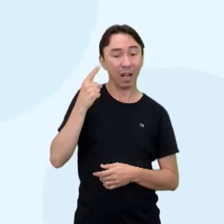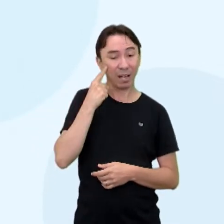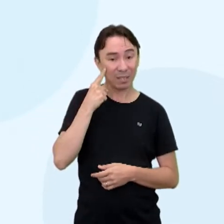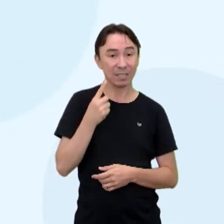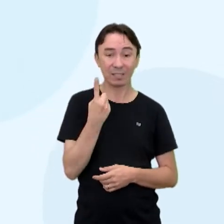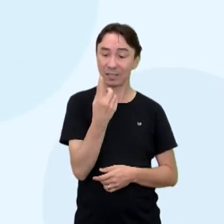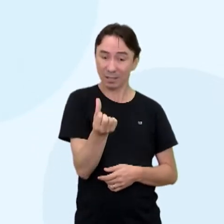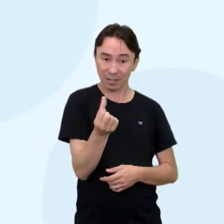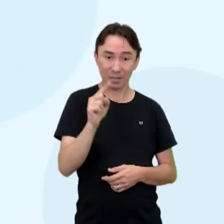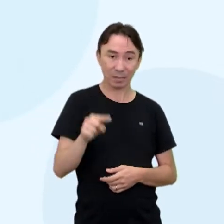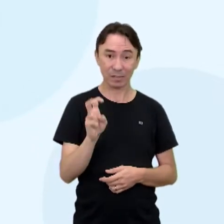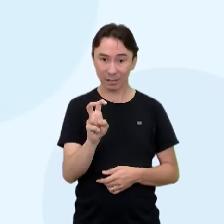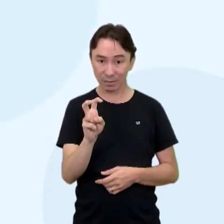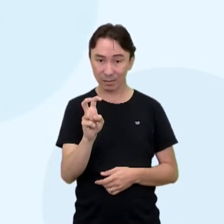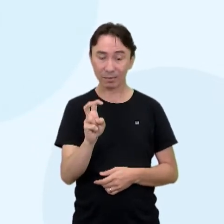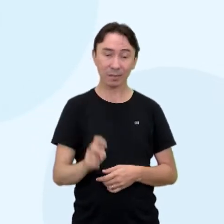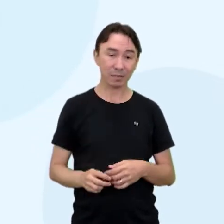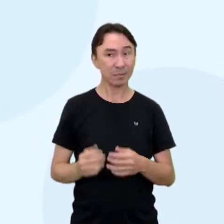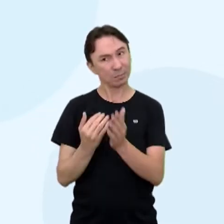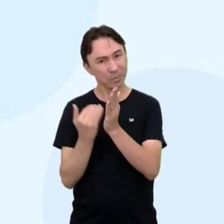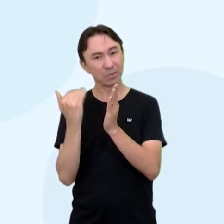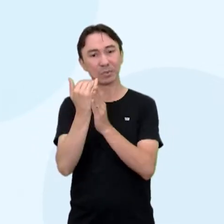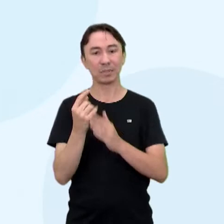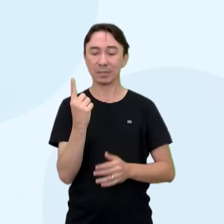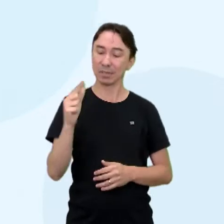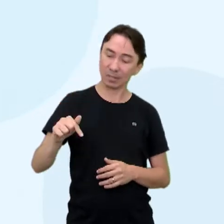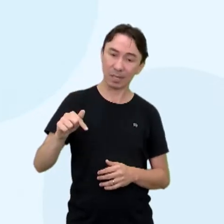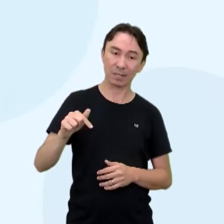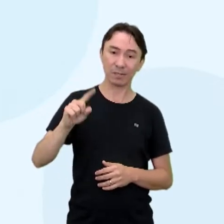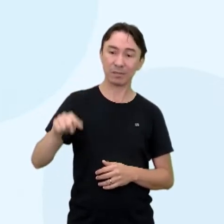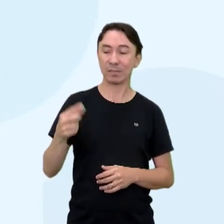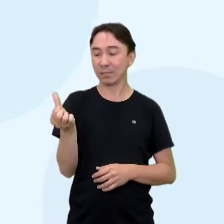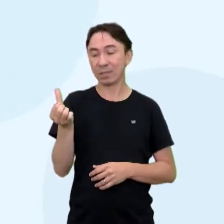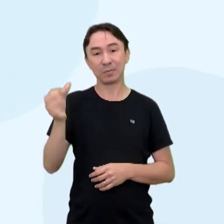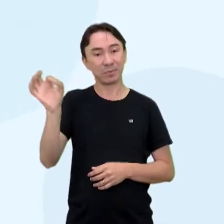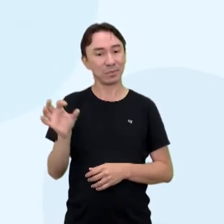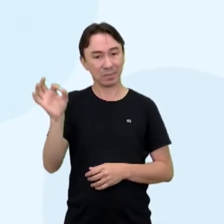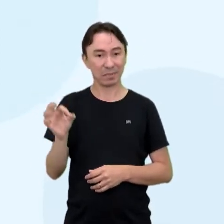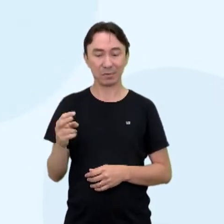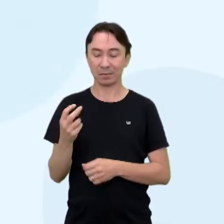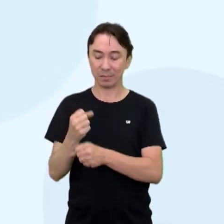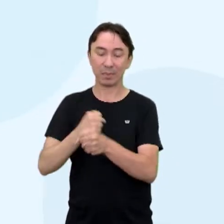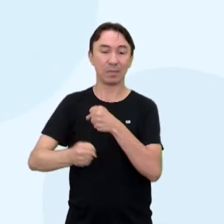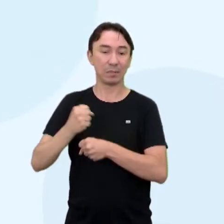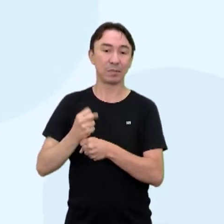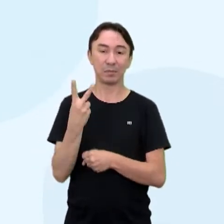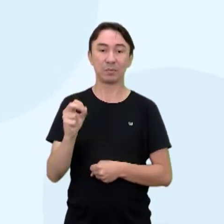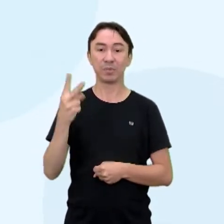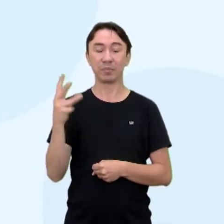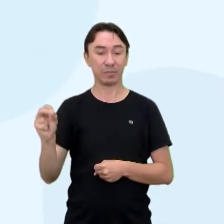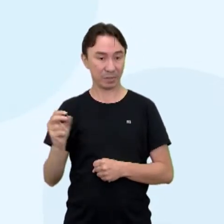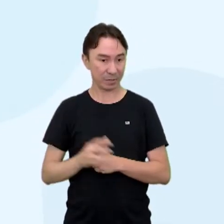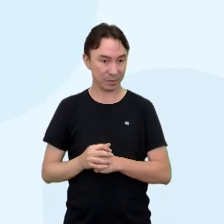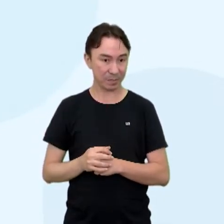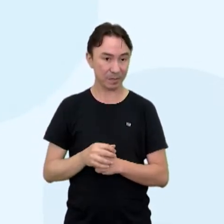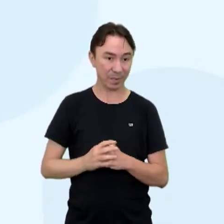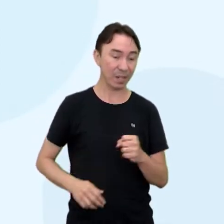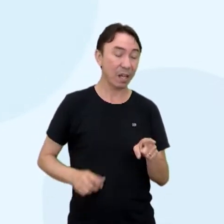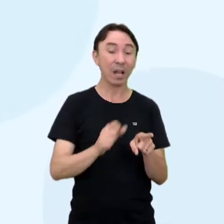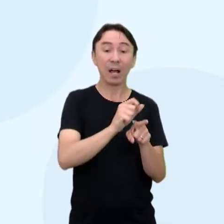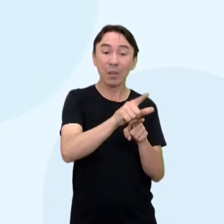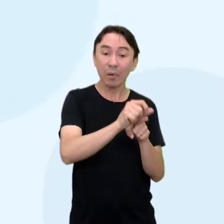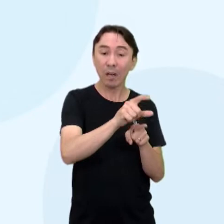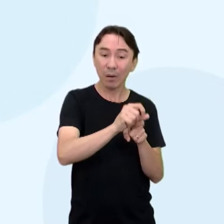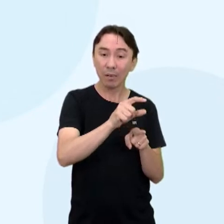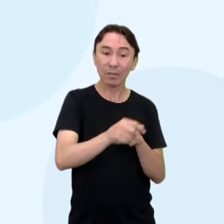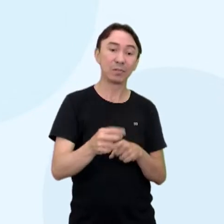17,6% em 2020. Olha o aluguel, né, como caiu. Aluguel e arrendamento de 2,3% para 1,5%, né, de